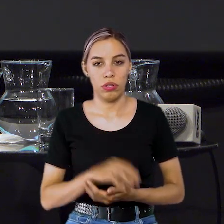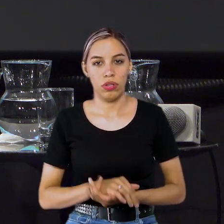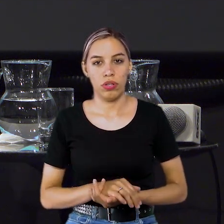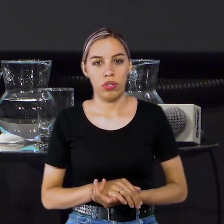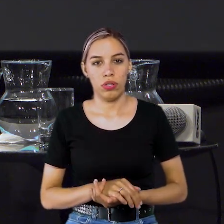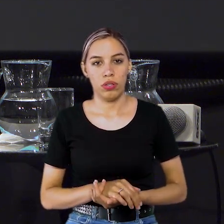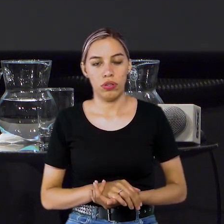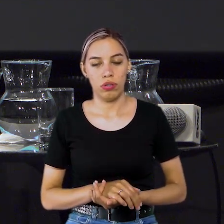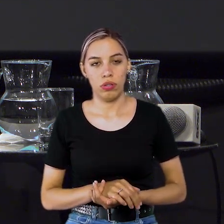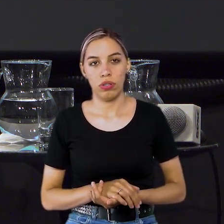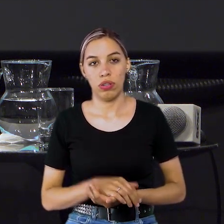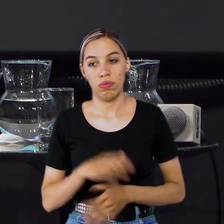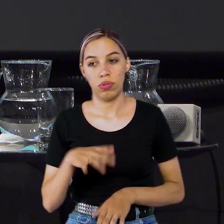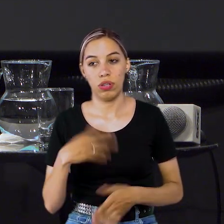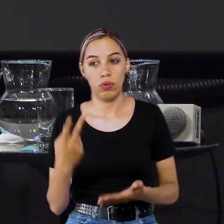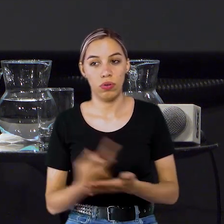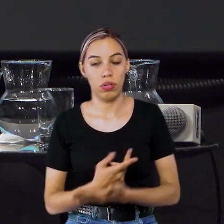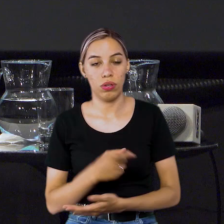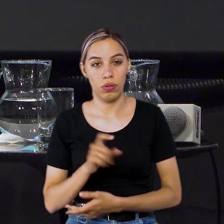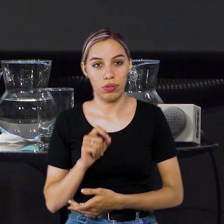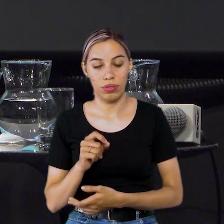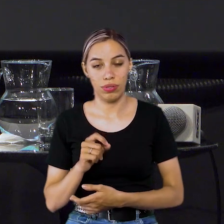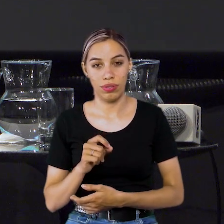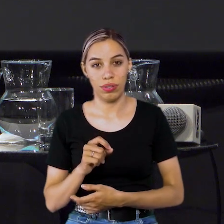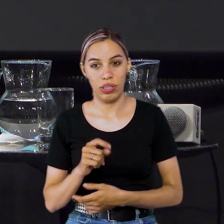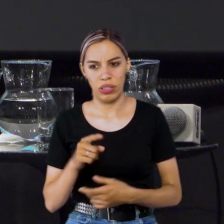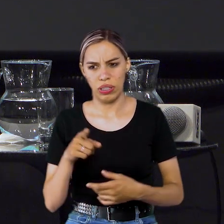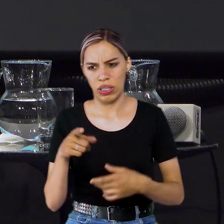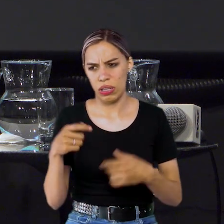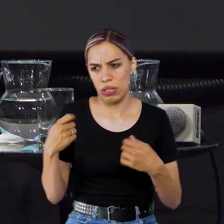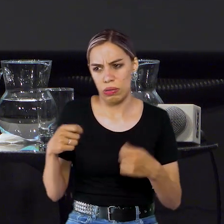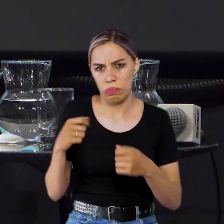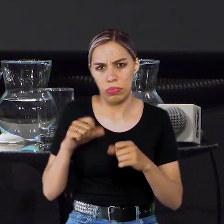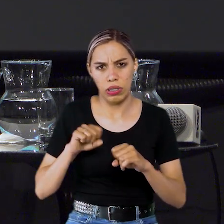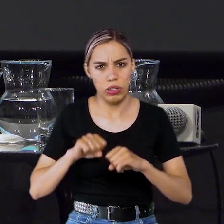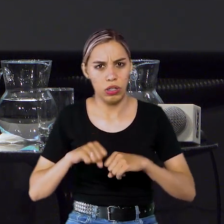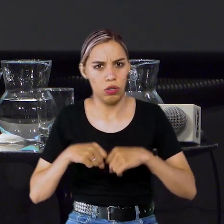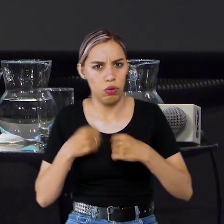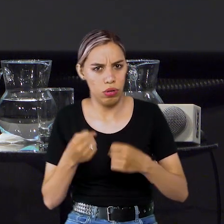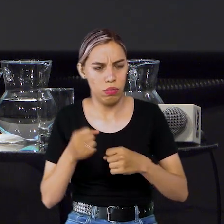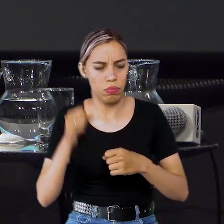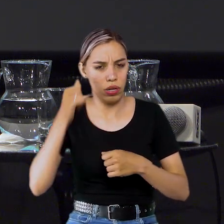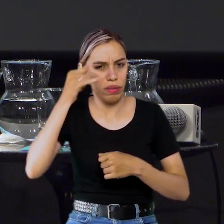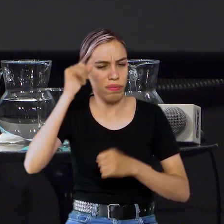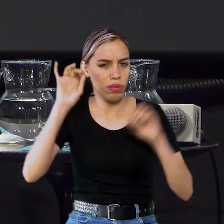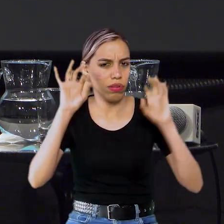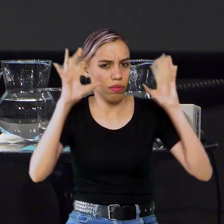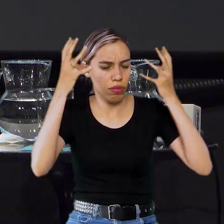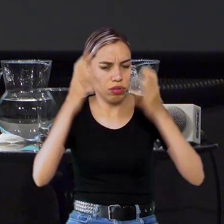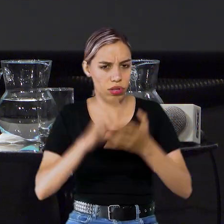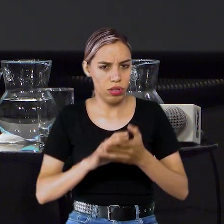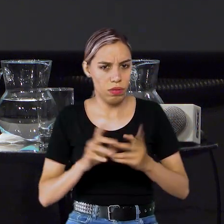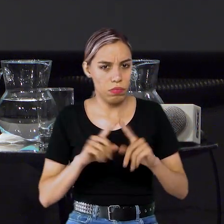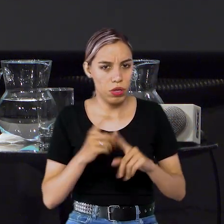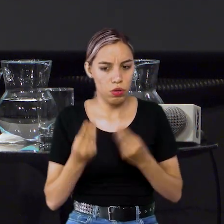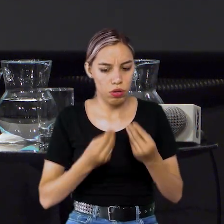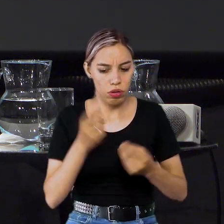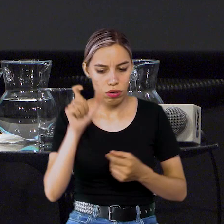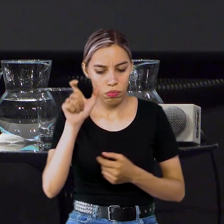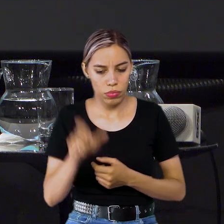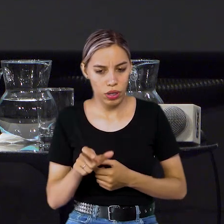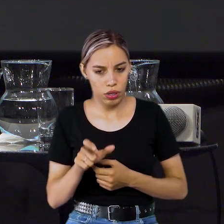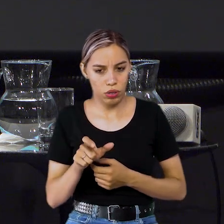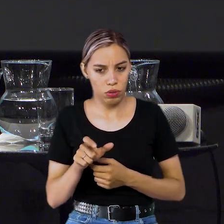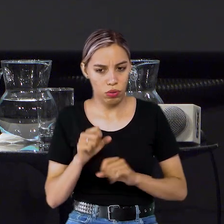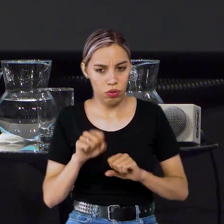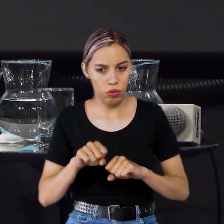está acontecendo muitas vezes, fala assim, não, nós temos que lutar para mudança climática. Mas como é que você vai lutar se você